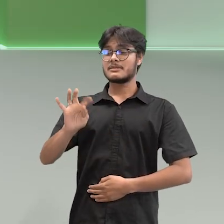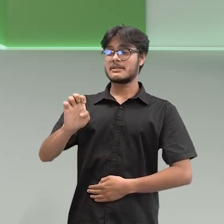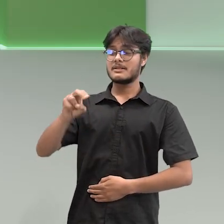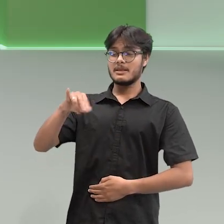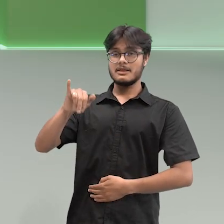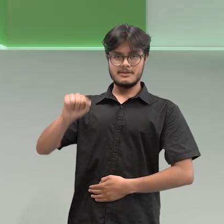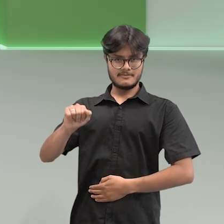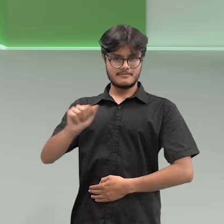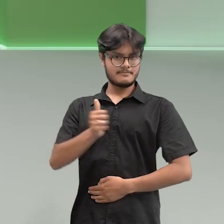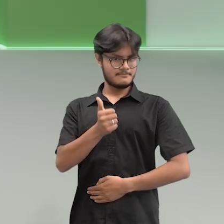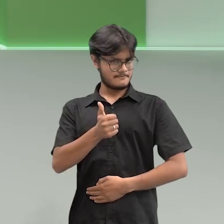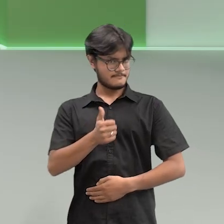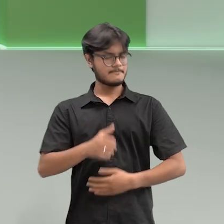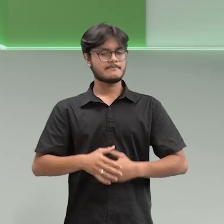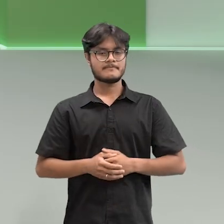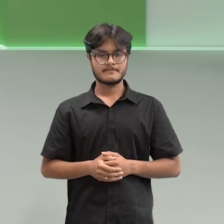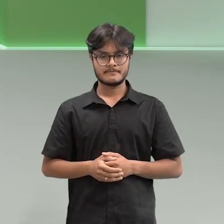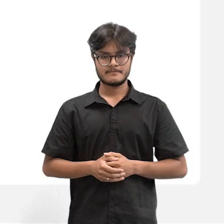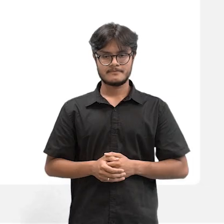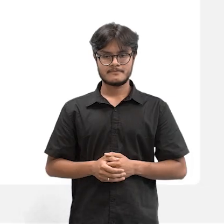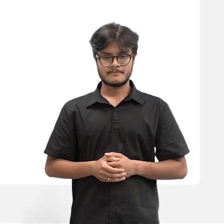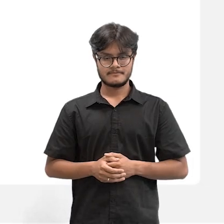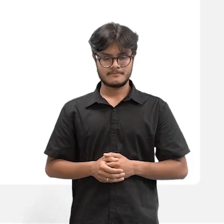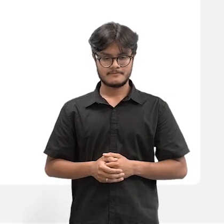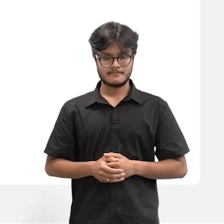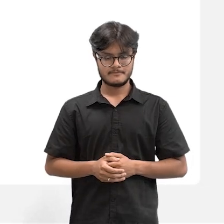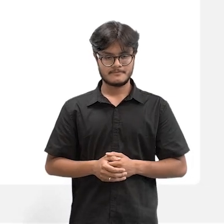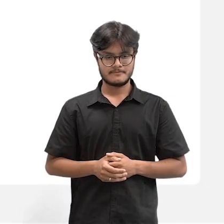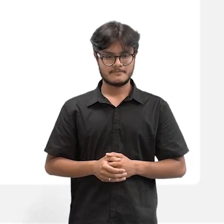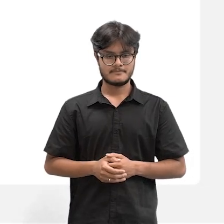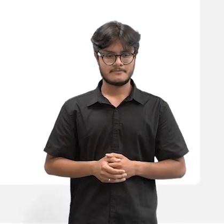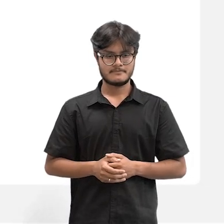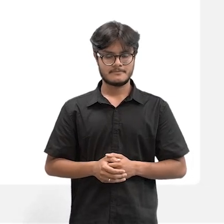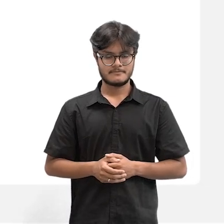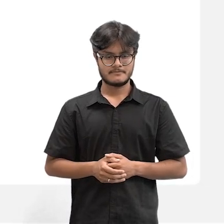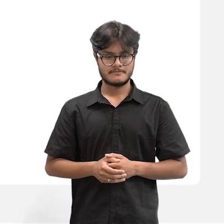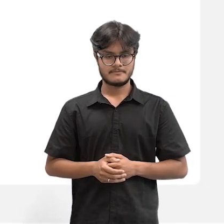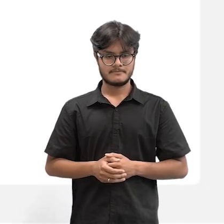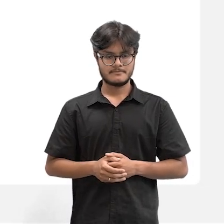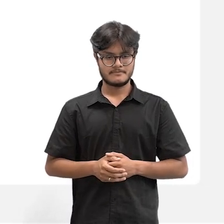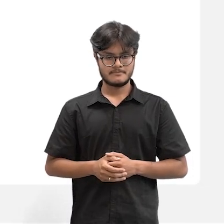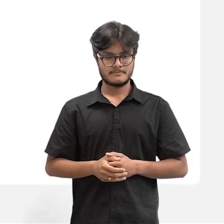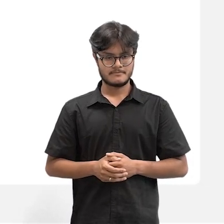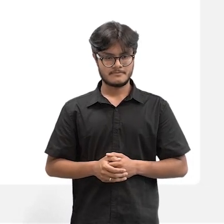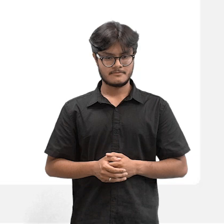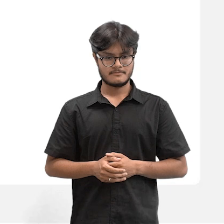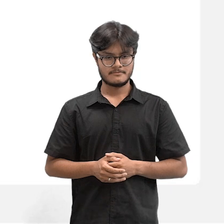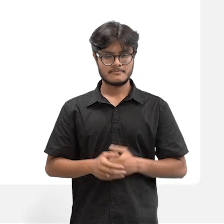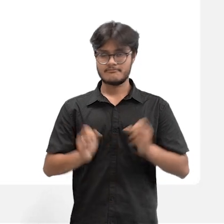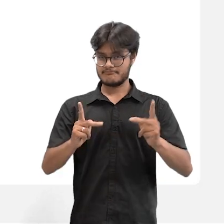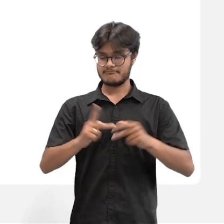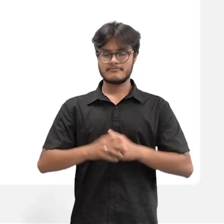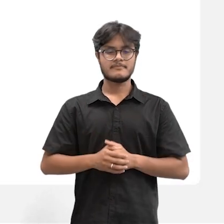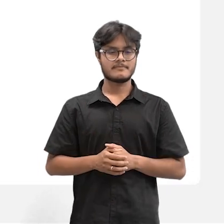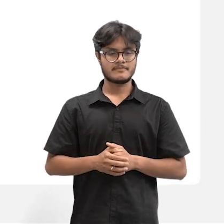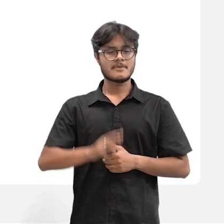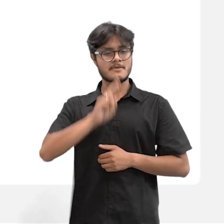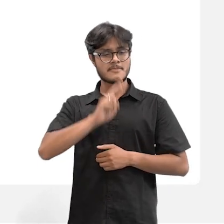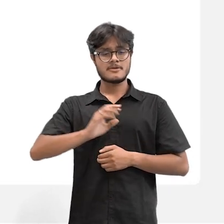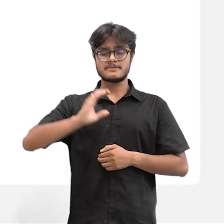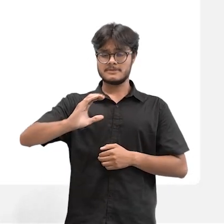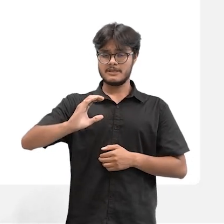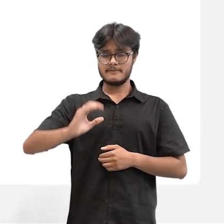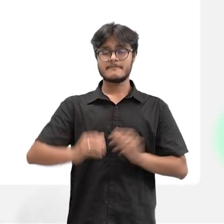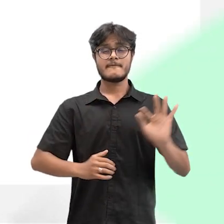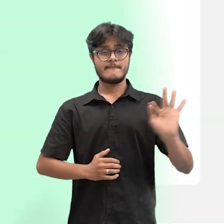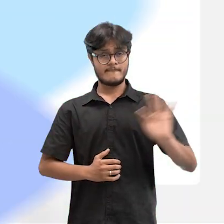uma tênia. Então a doença será teníase. Então, gente, a minha resposta é a letra C.